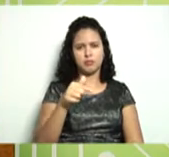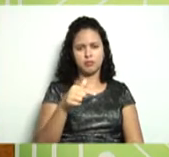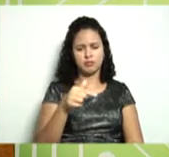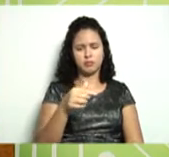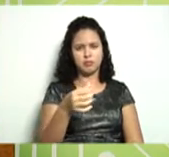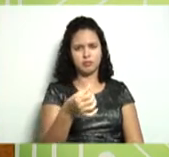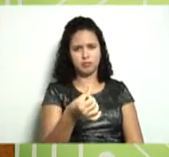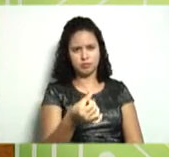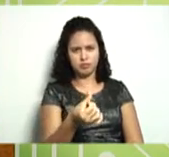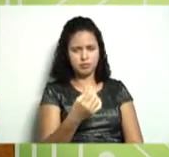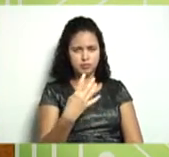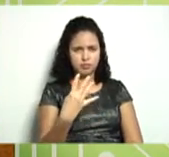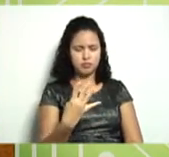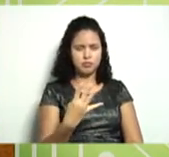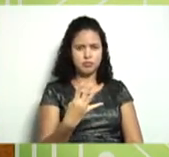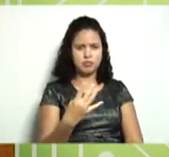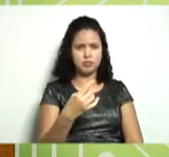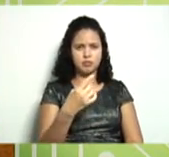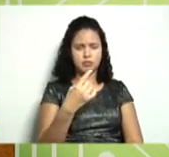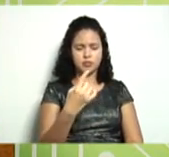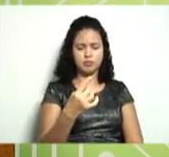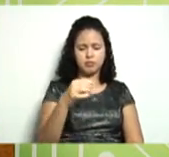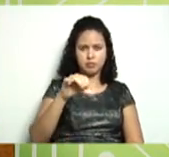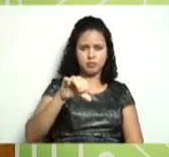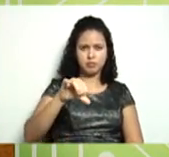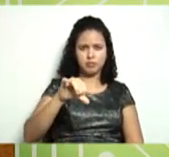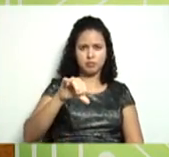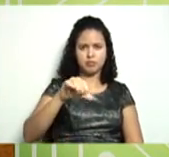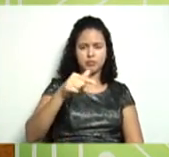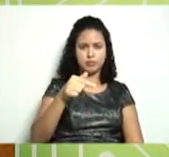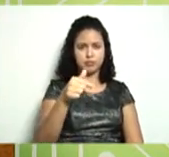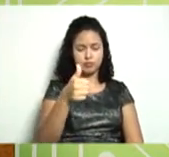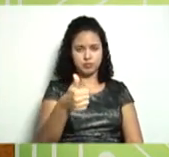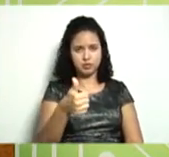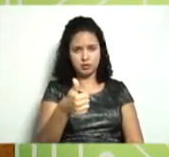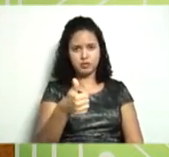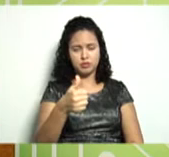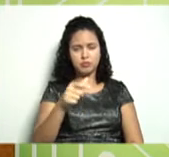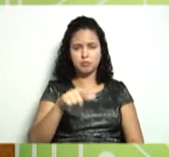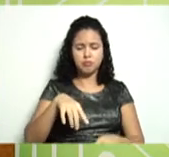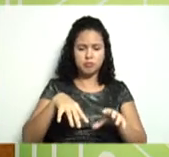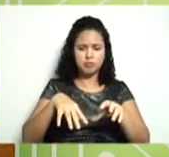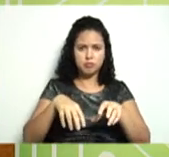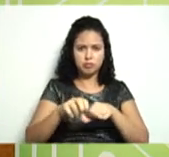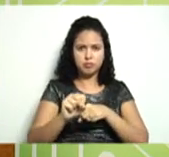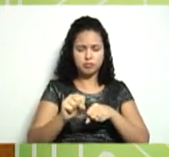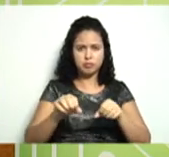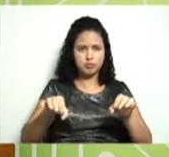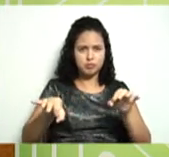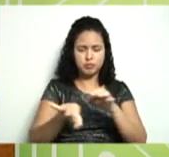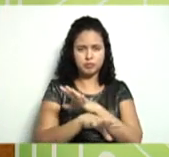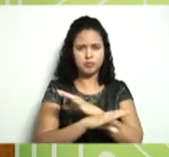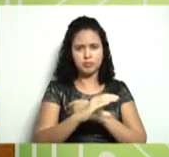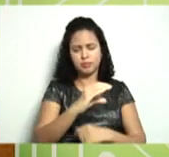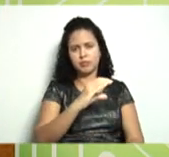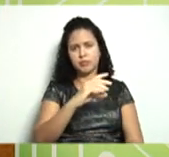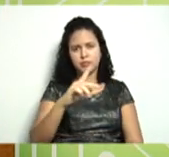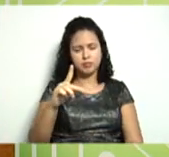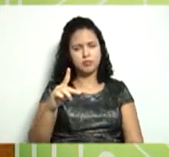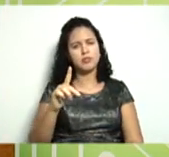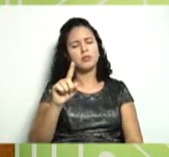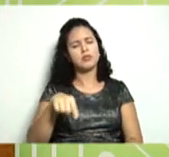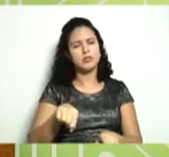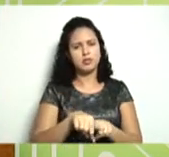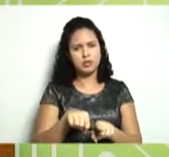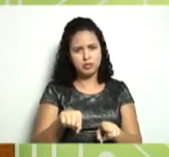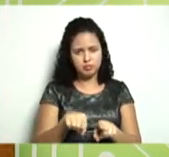5.764, de 71. Se nós vamos encerrar uma cooperativa, qual é a lei? A Lei 5.764, de